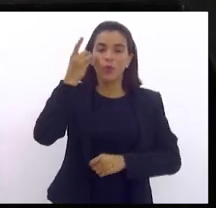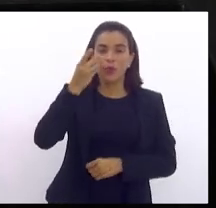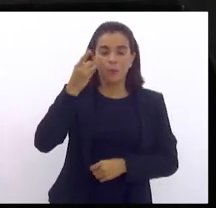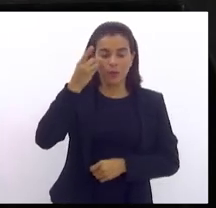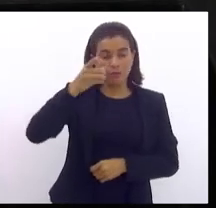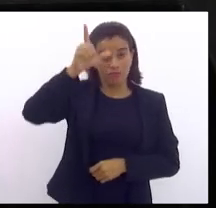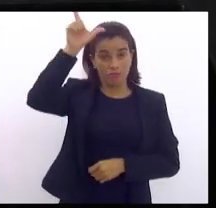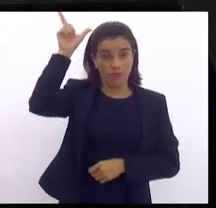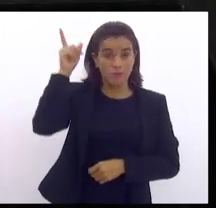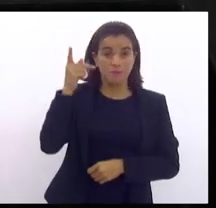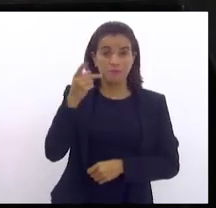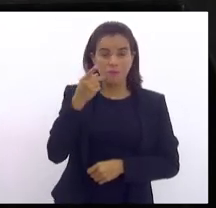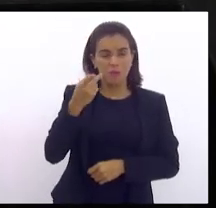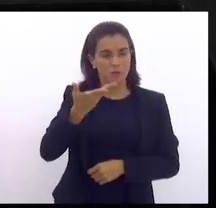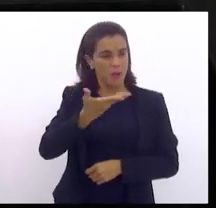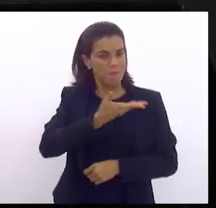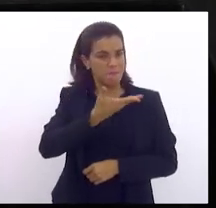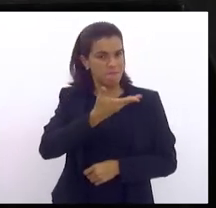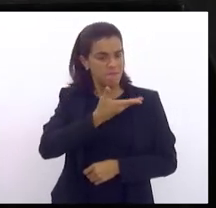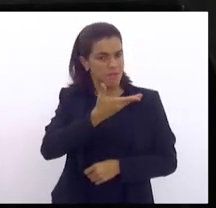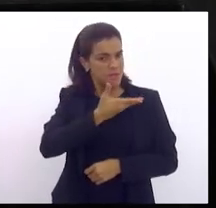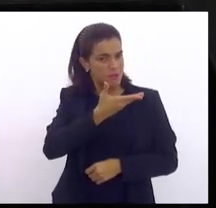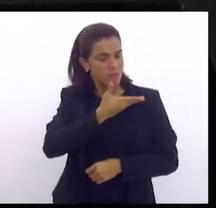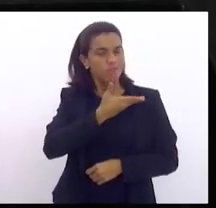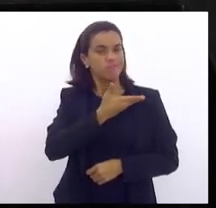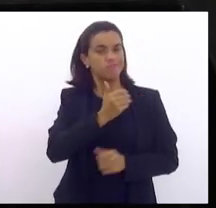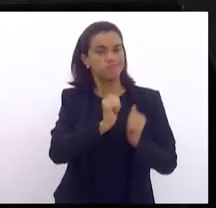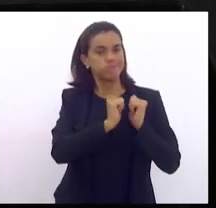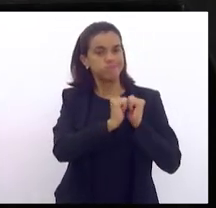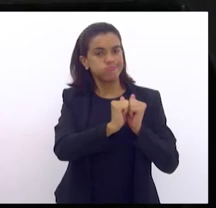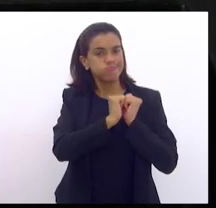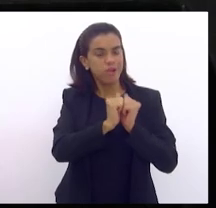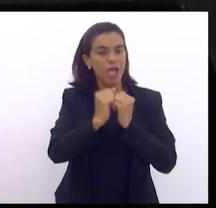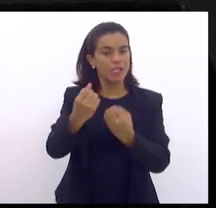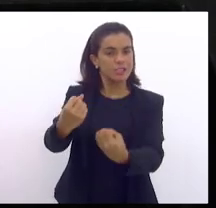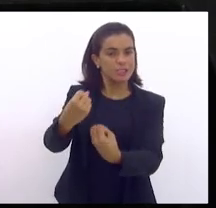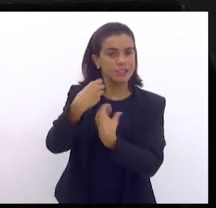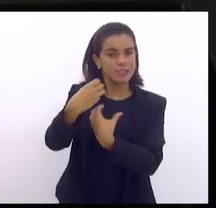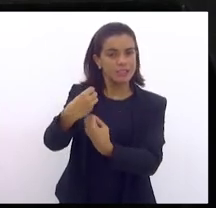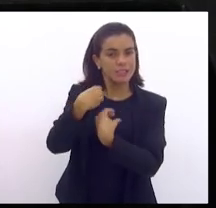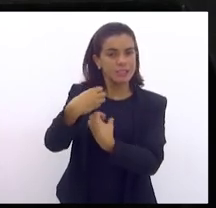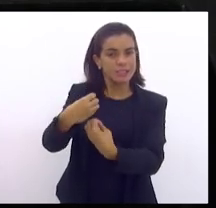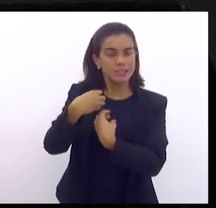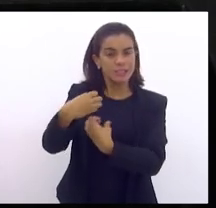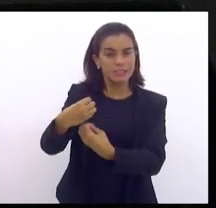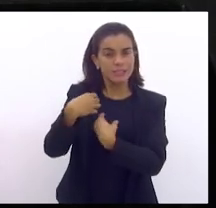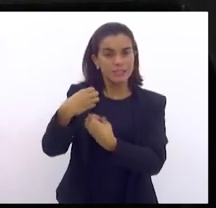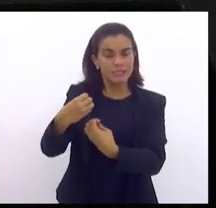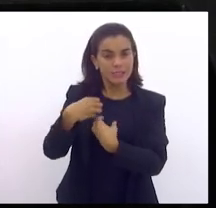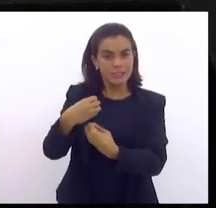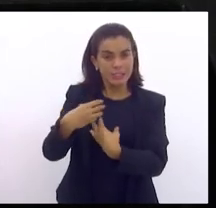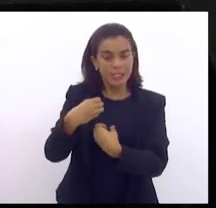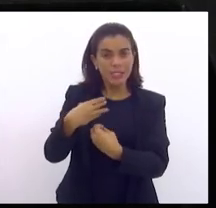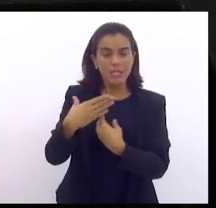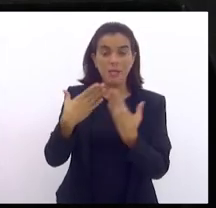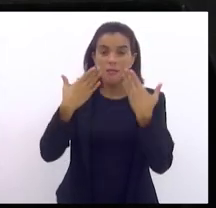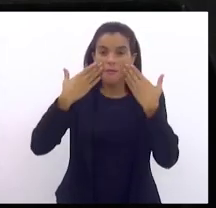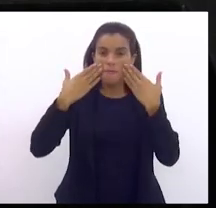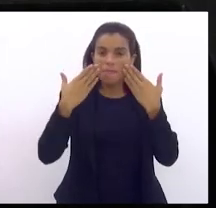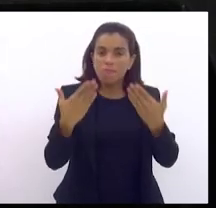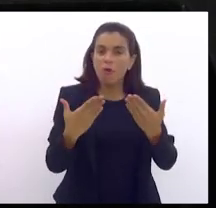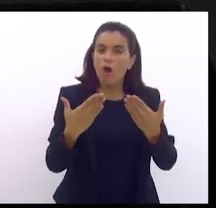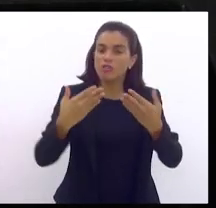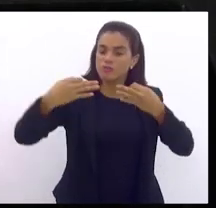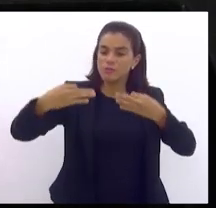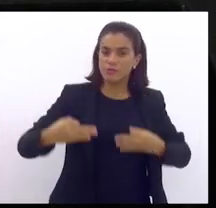Paulo como nosso amigo, como uma pessoa que nos inspira, uma pessoa que mostra como que tem